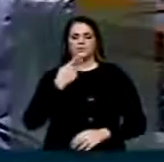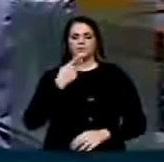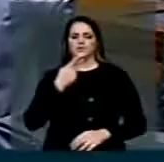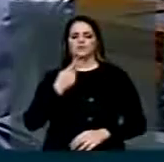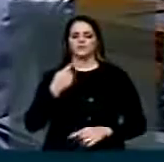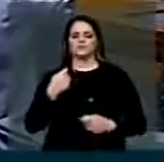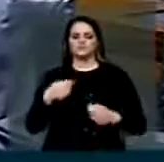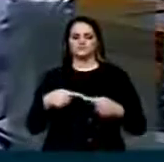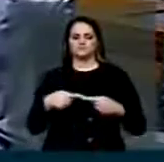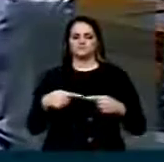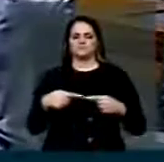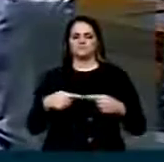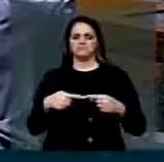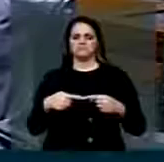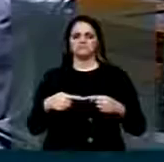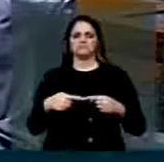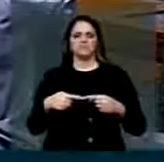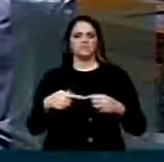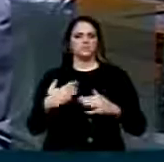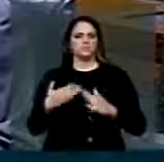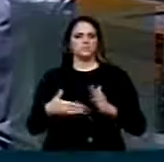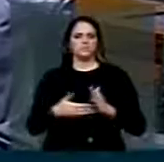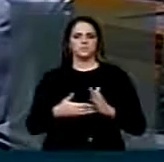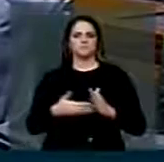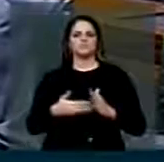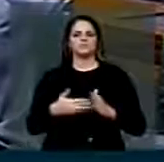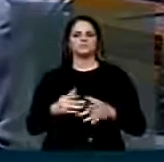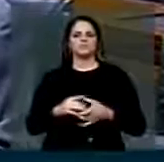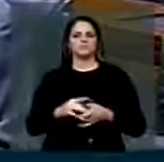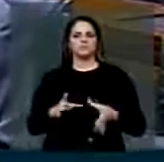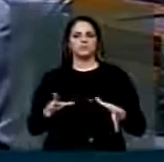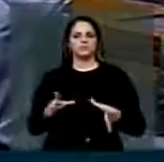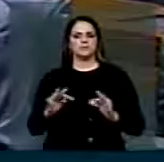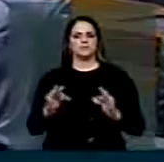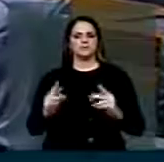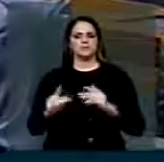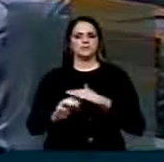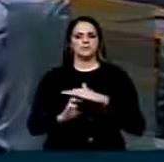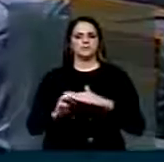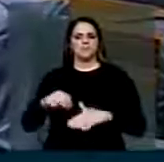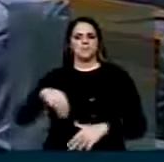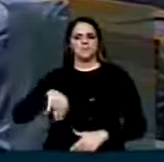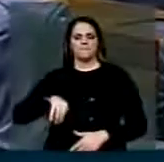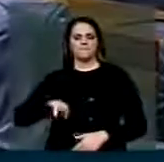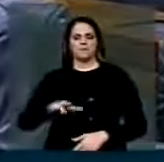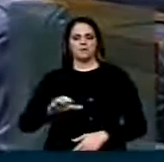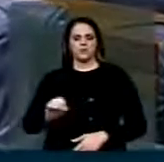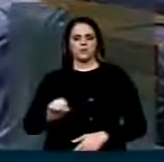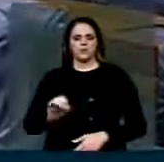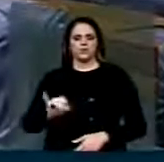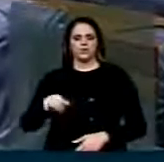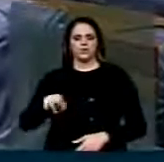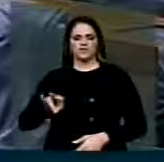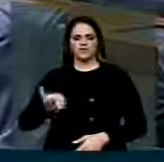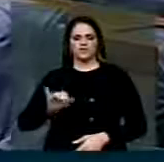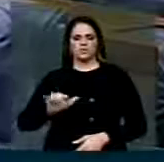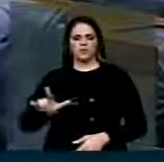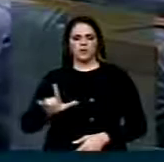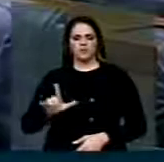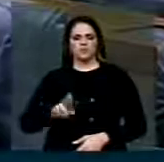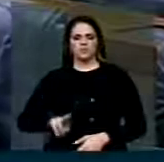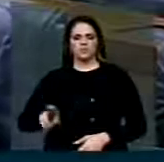constitucionalidade do Estado de Boa Técnica Legislativa, que autoriza os micros empreendedores individuais a utilizarem a